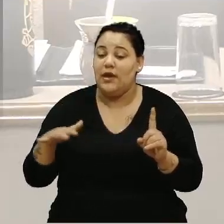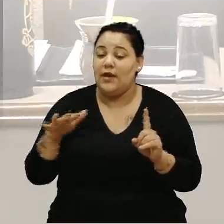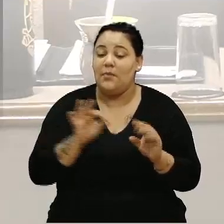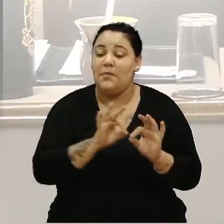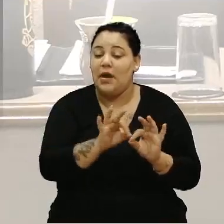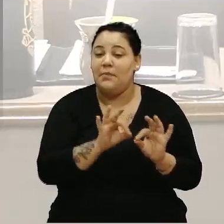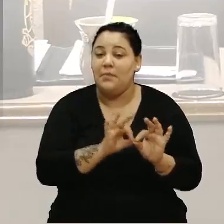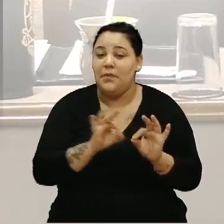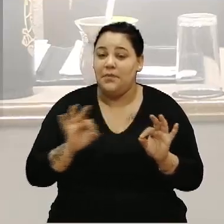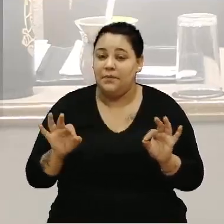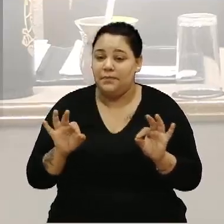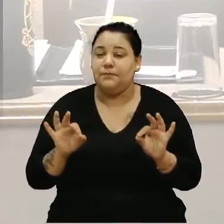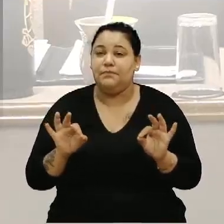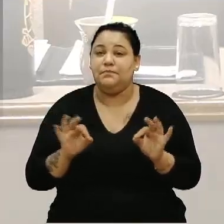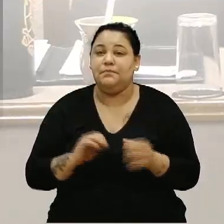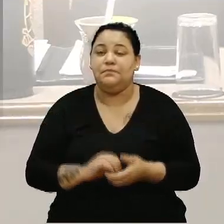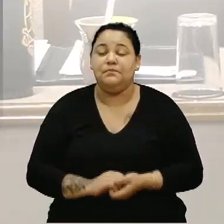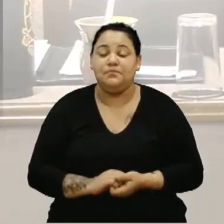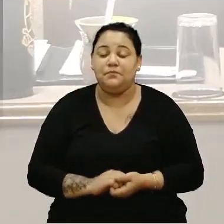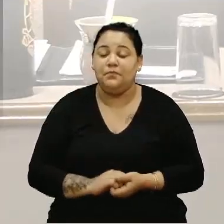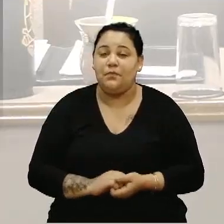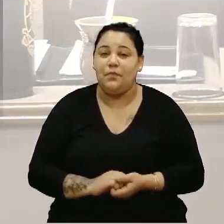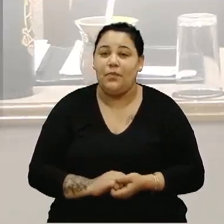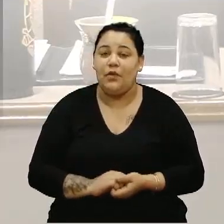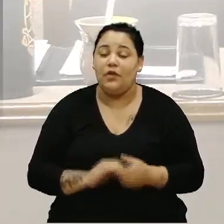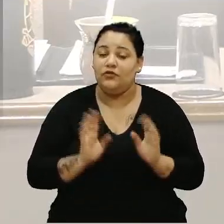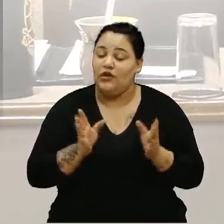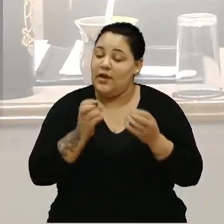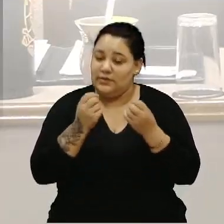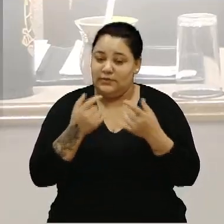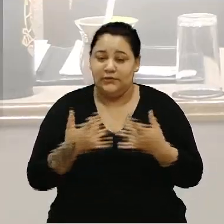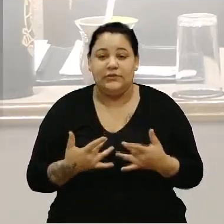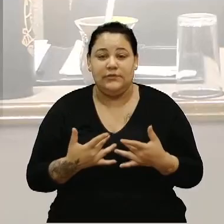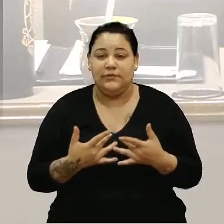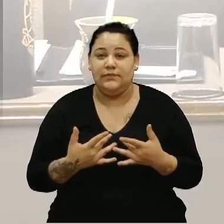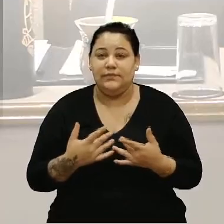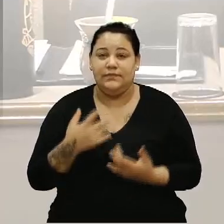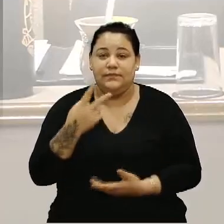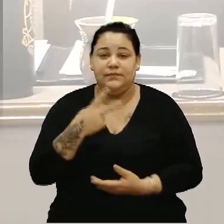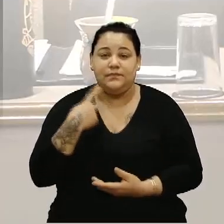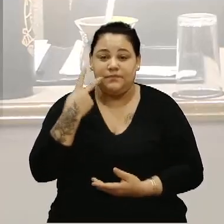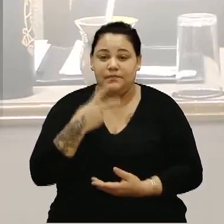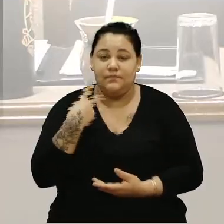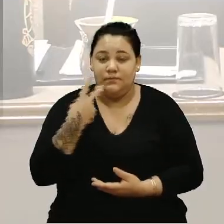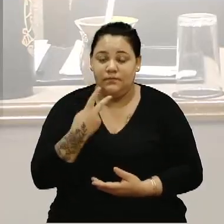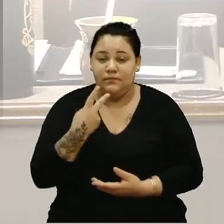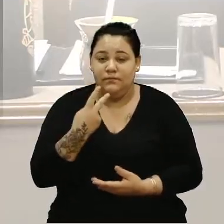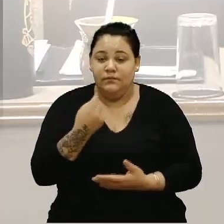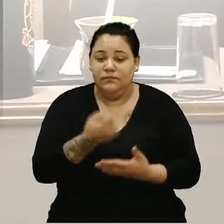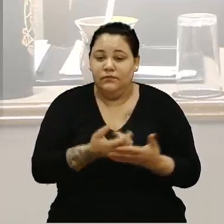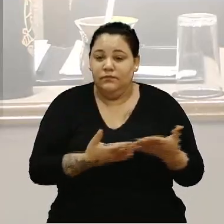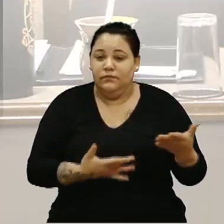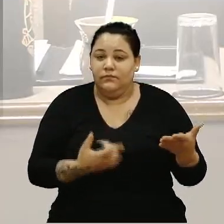a matriz em Sananduva. Face ao exposto, a vereadora e vereadores subscritos